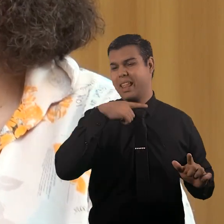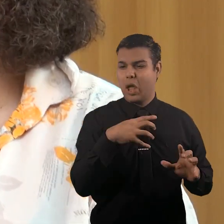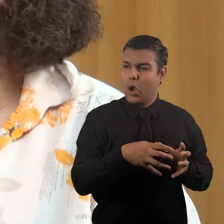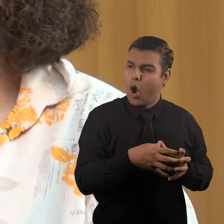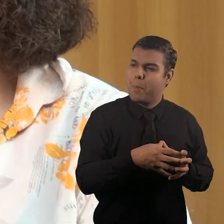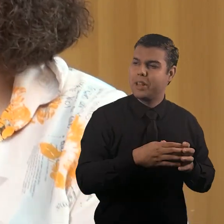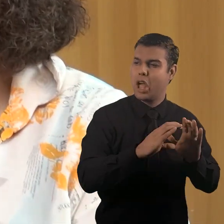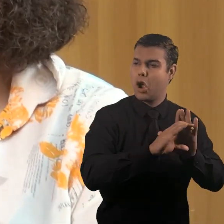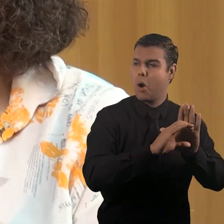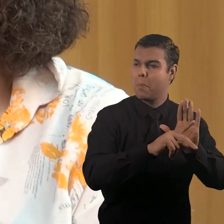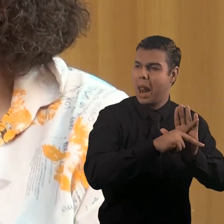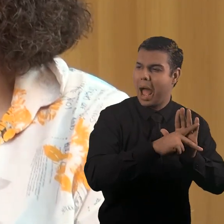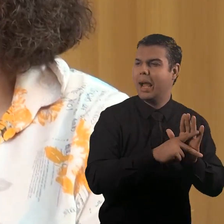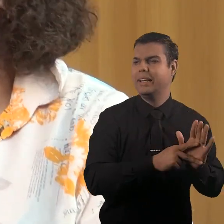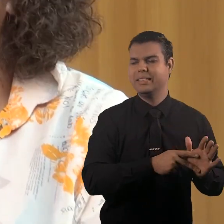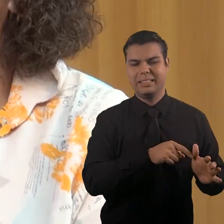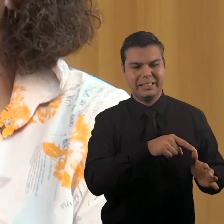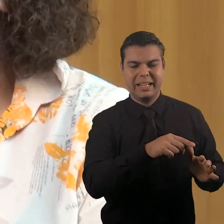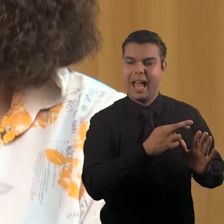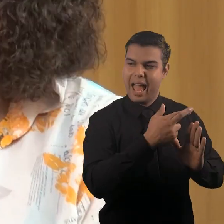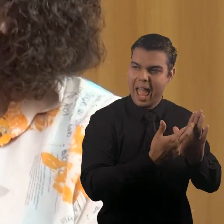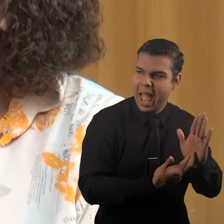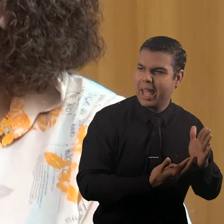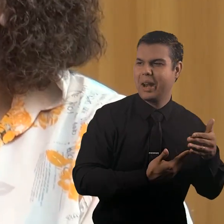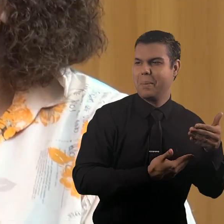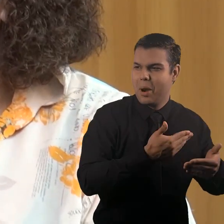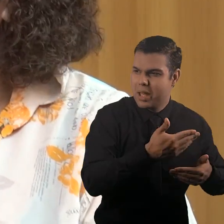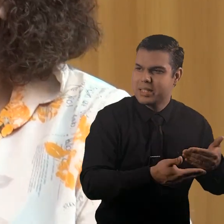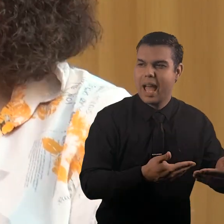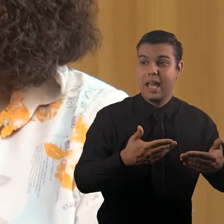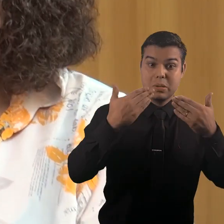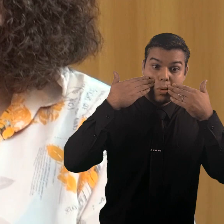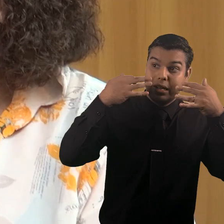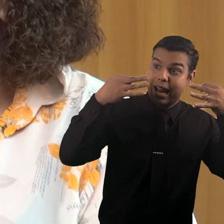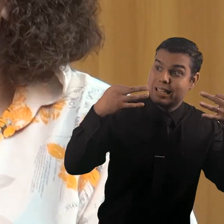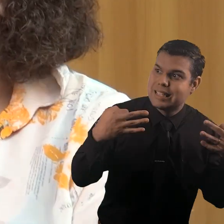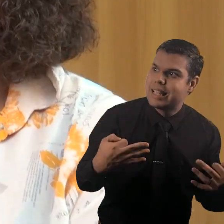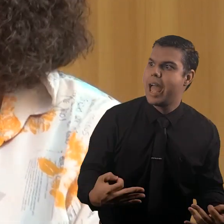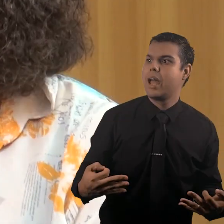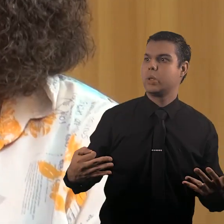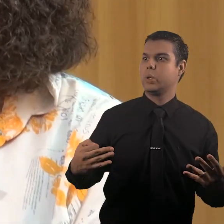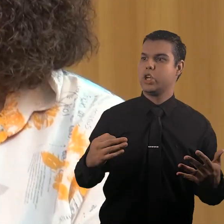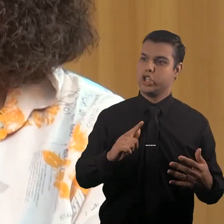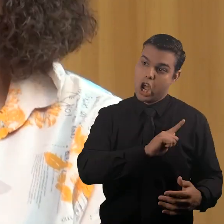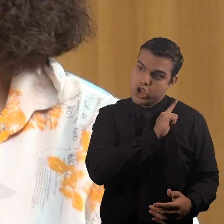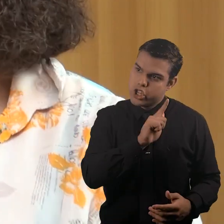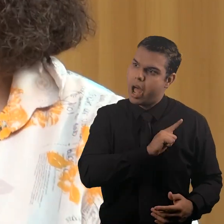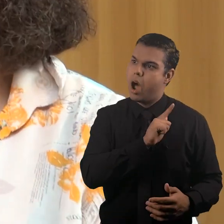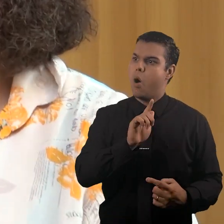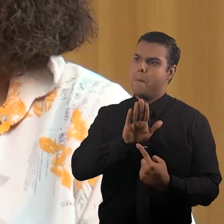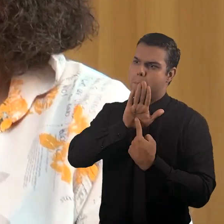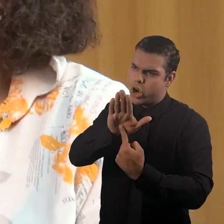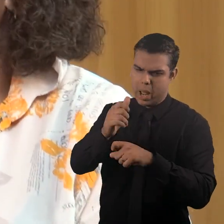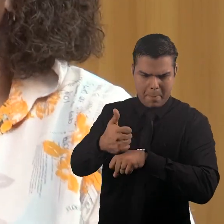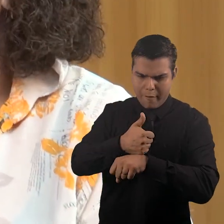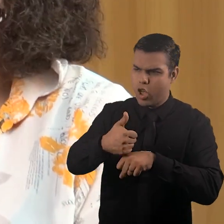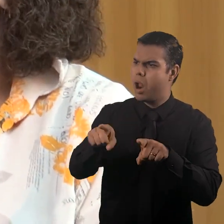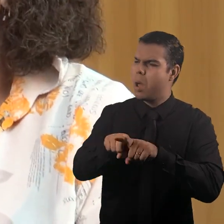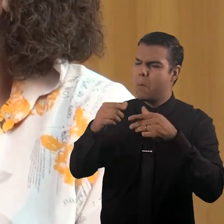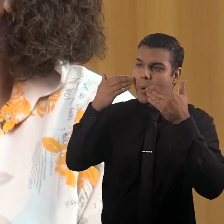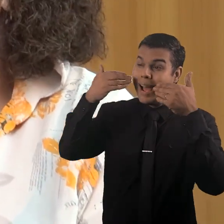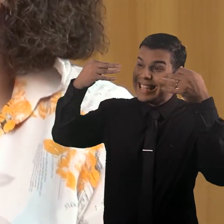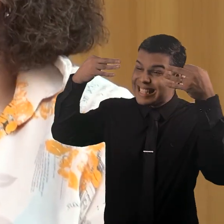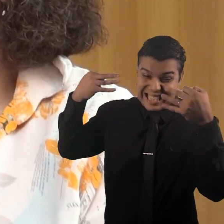comitê de compliance dirigindo as regras ali, impondo processos de transparência, de gestão, trazendo gestão